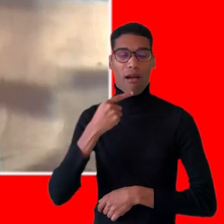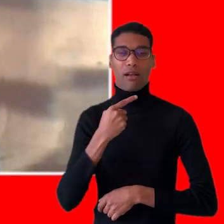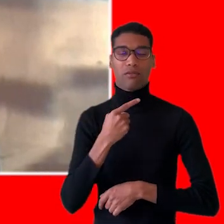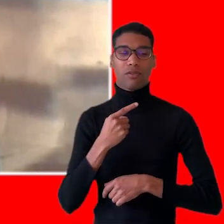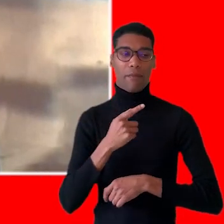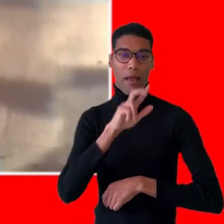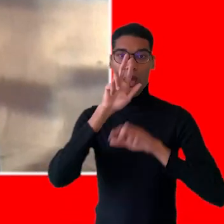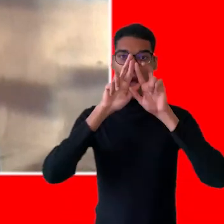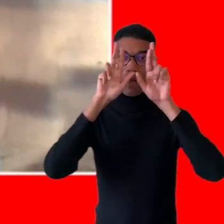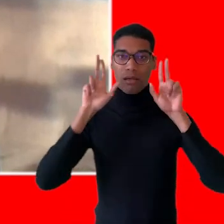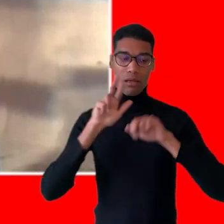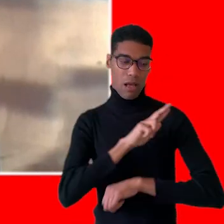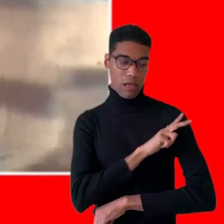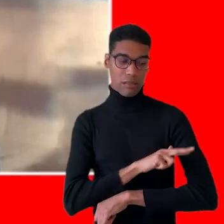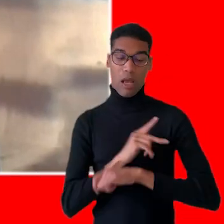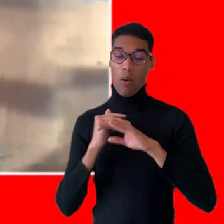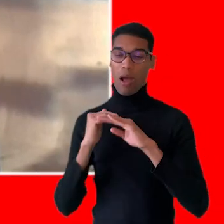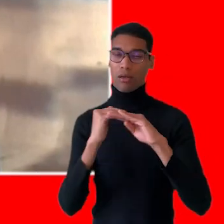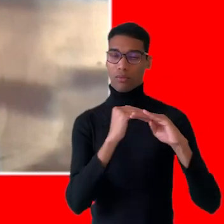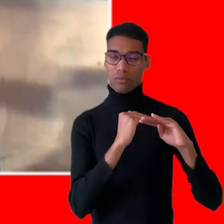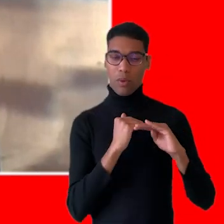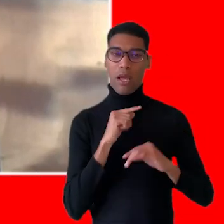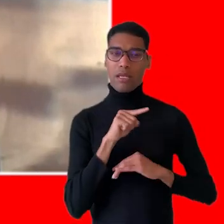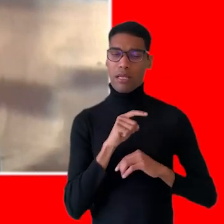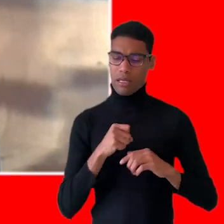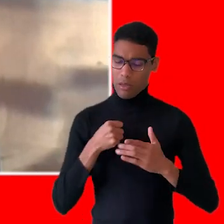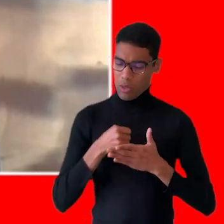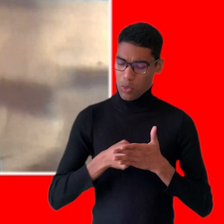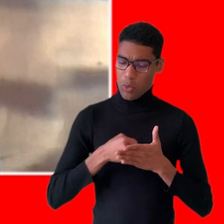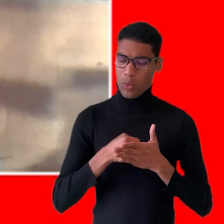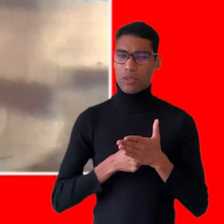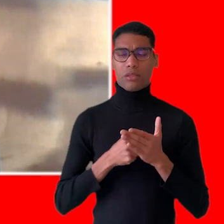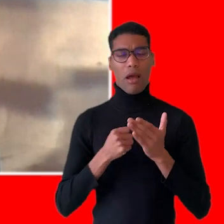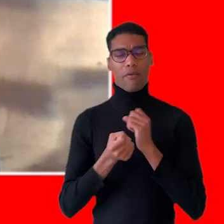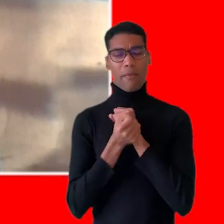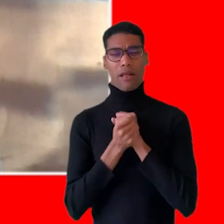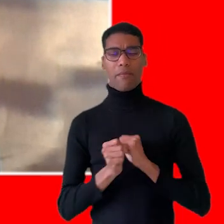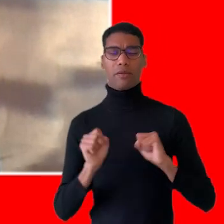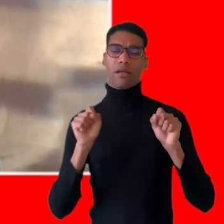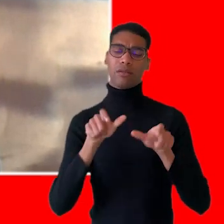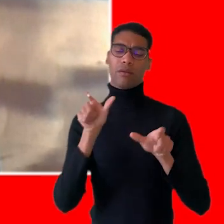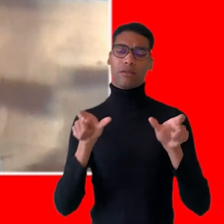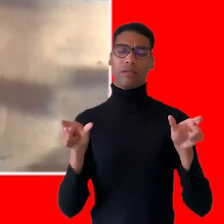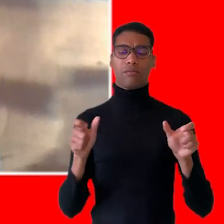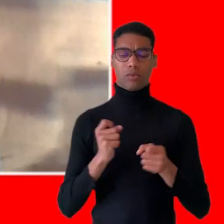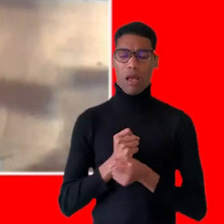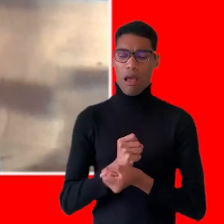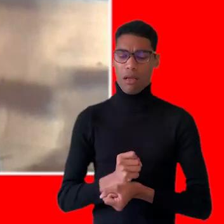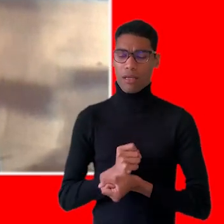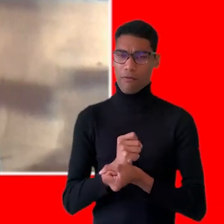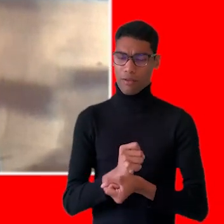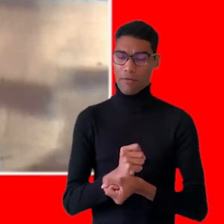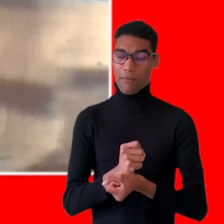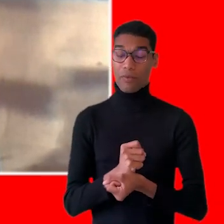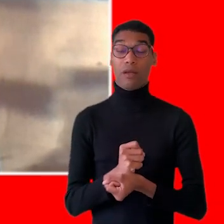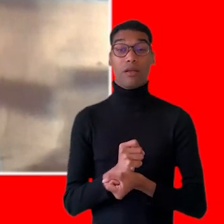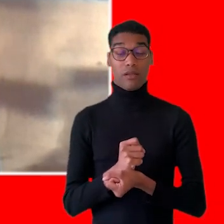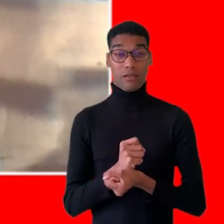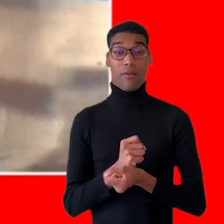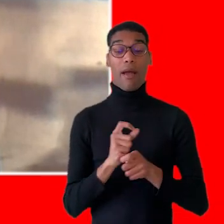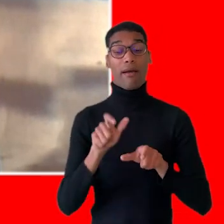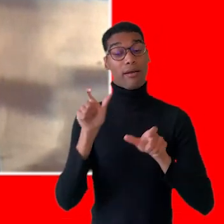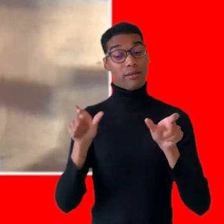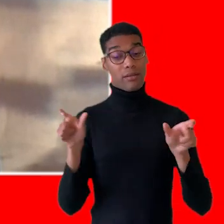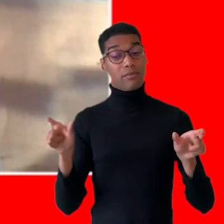igualdade racial, né, lutando pela emancipação das pessoas escravizadas. Então, essas imagens